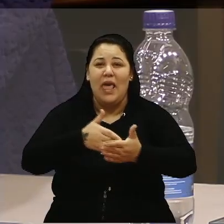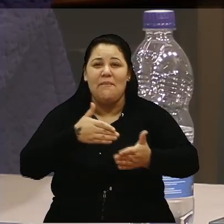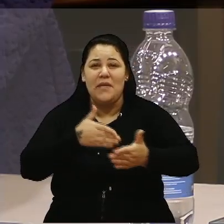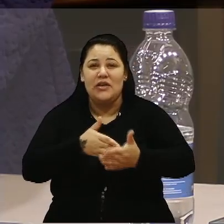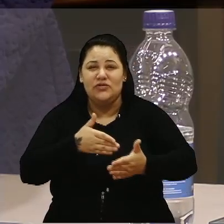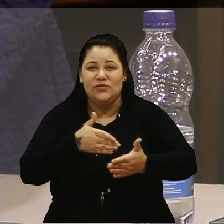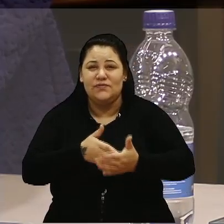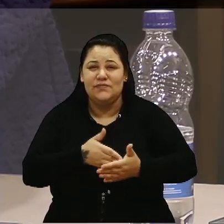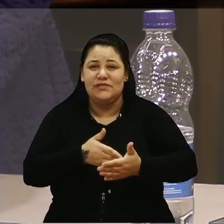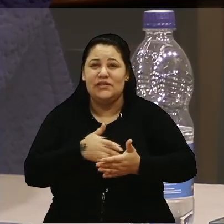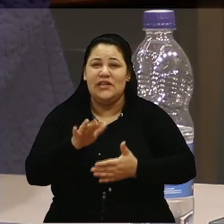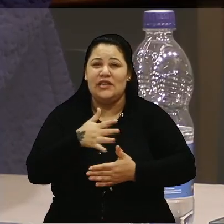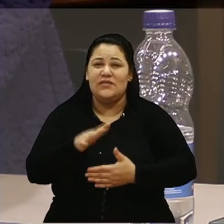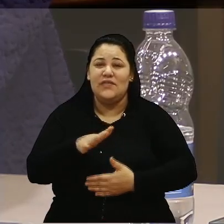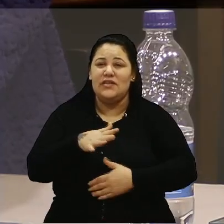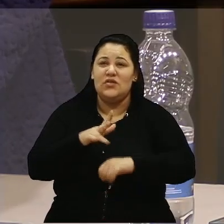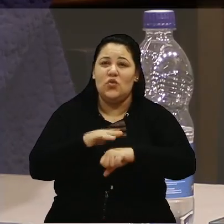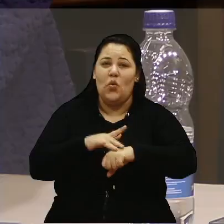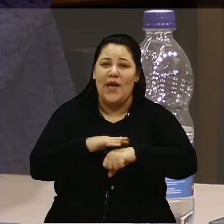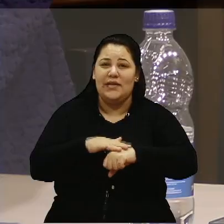vezes doenças visíveis